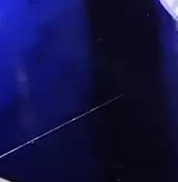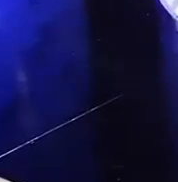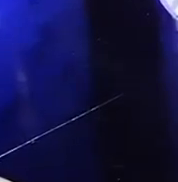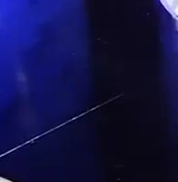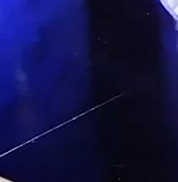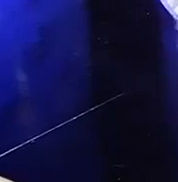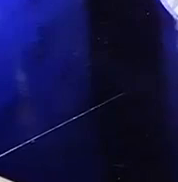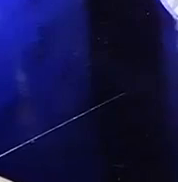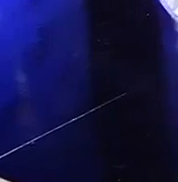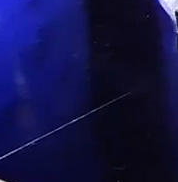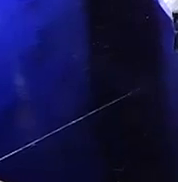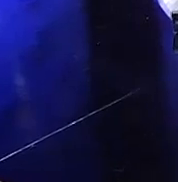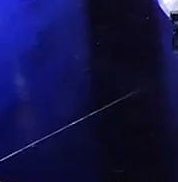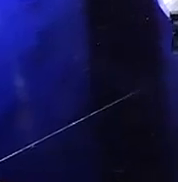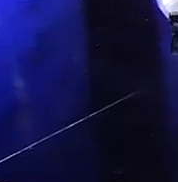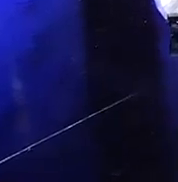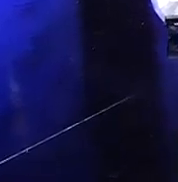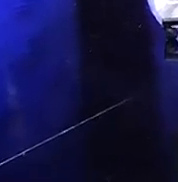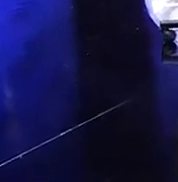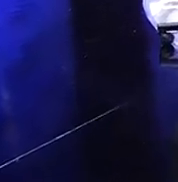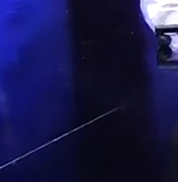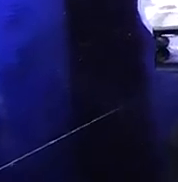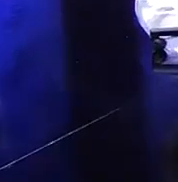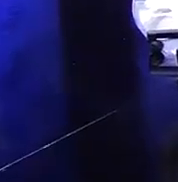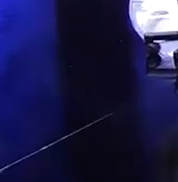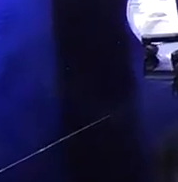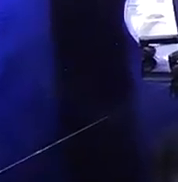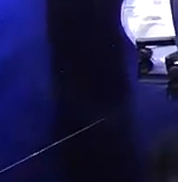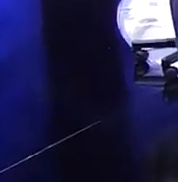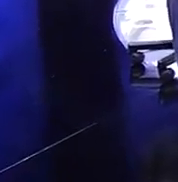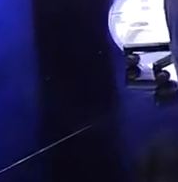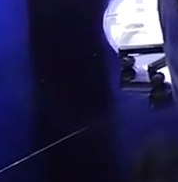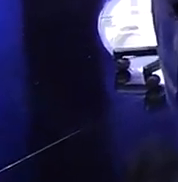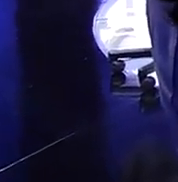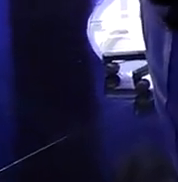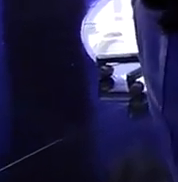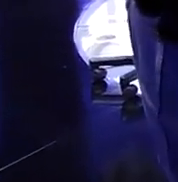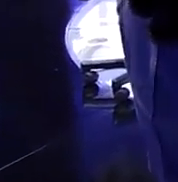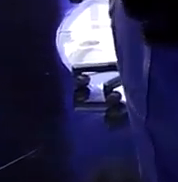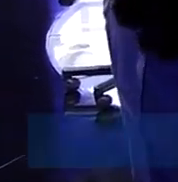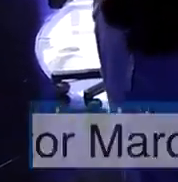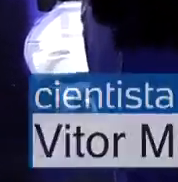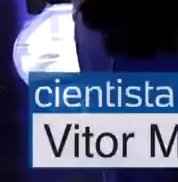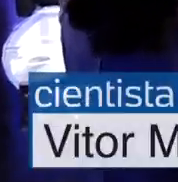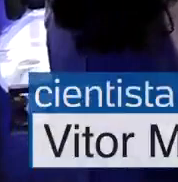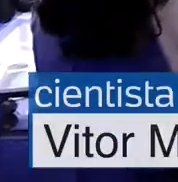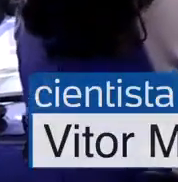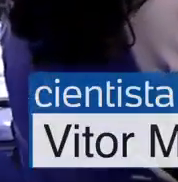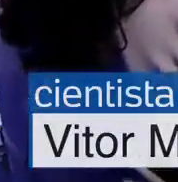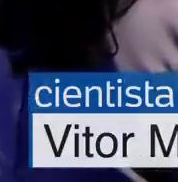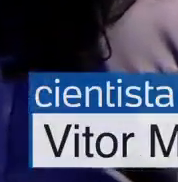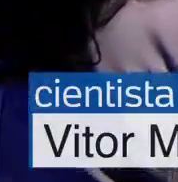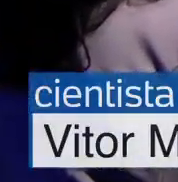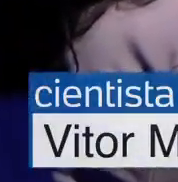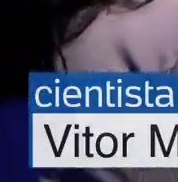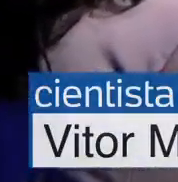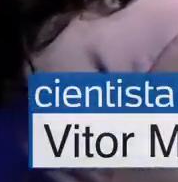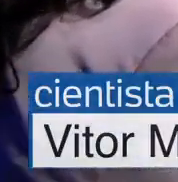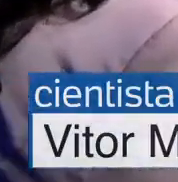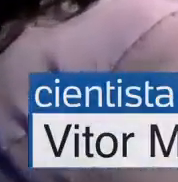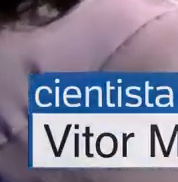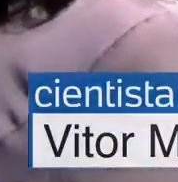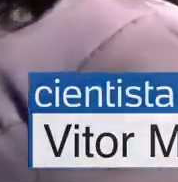nessas respostas? Foi a primeira vez que apareceu aqui no debate, né, o assunto do vídeo, né, das fake news. Enfim, como a